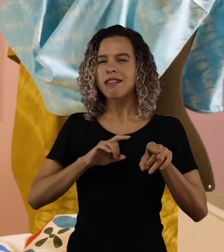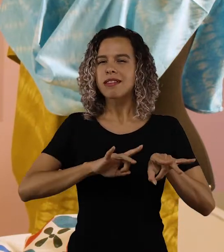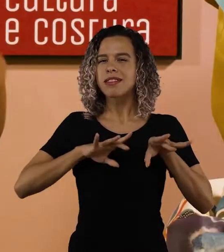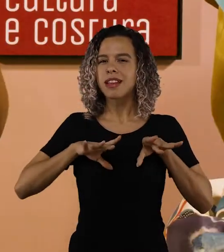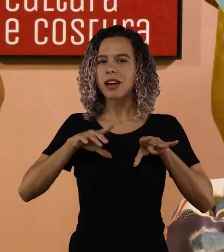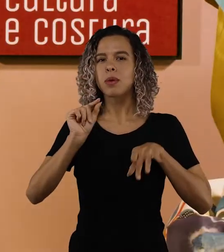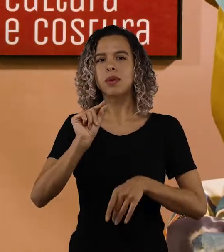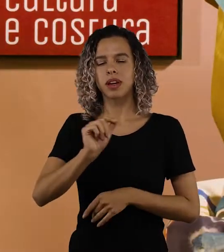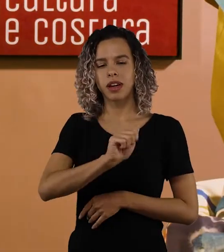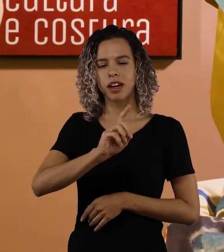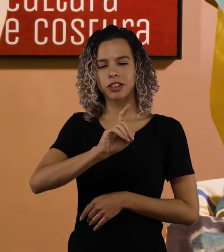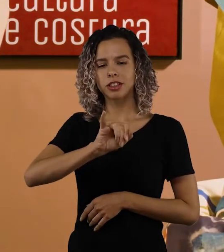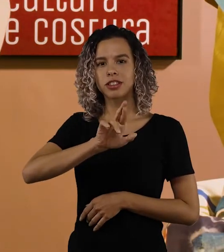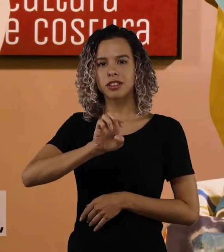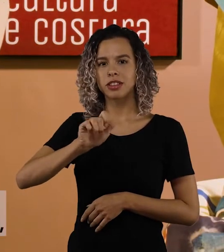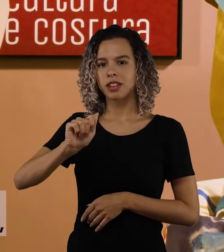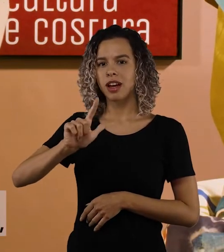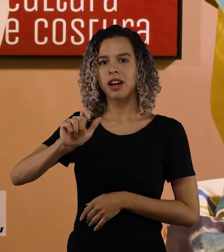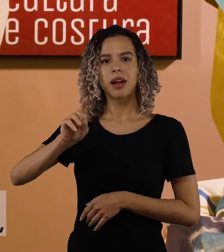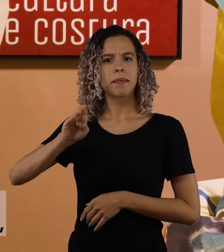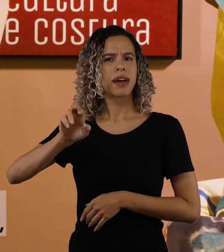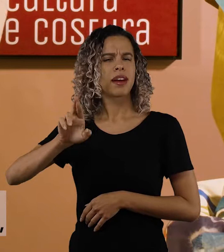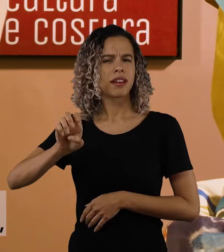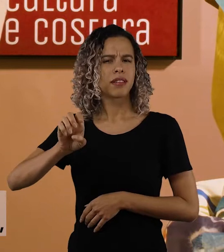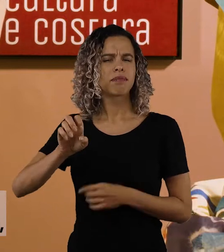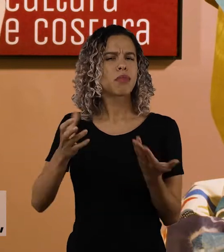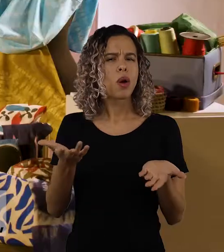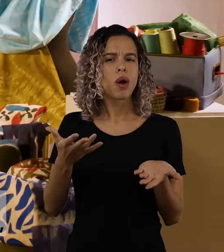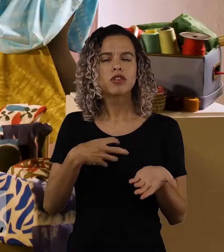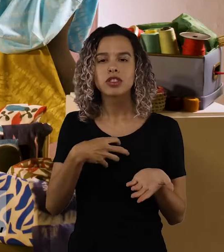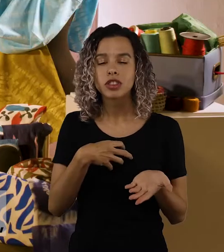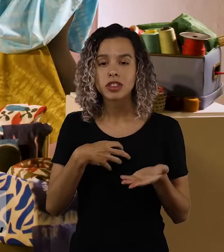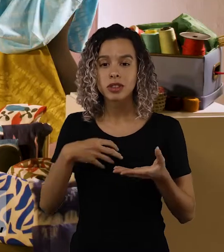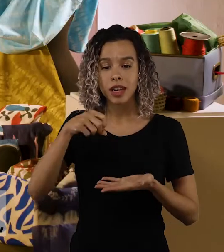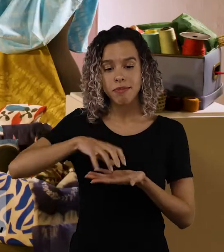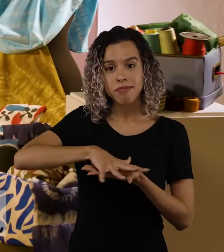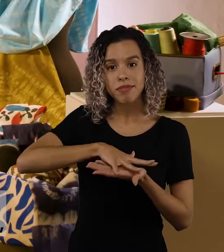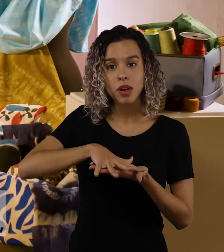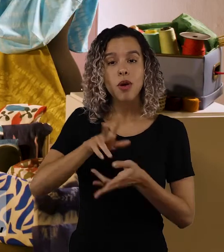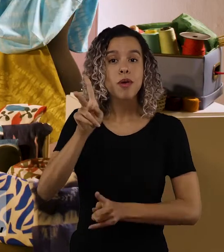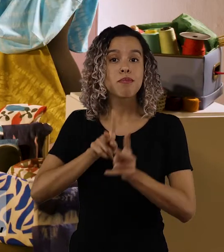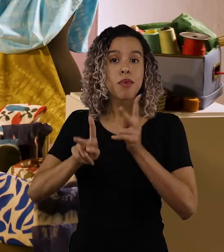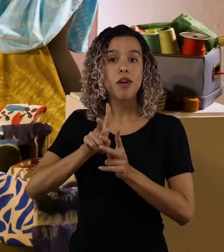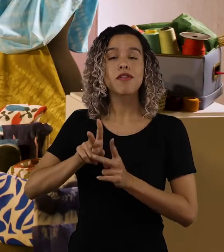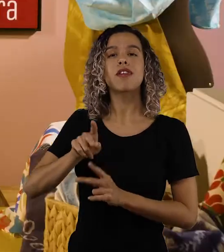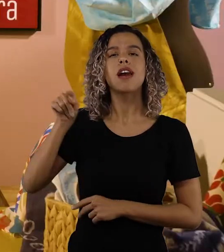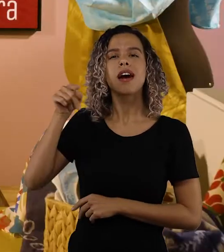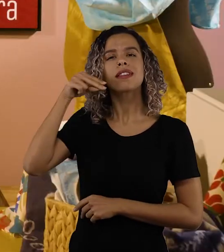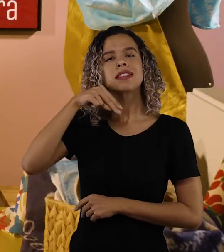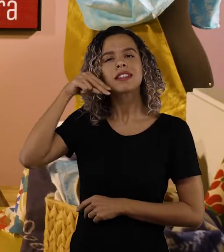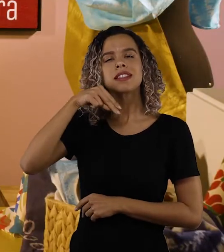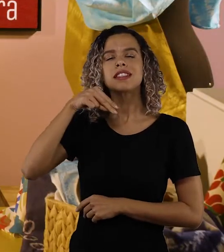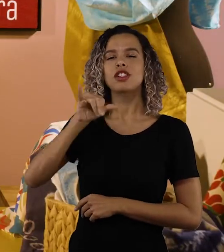técnica chamada Adire Alabere. O Adire é uma técnica de estamparia desenvolvida pelo povo Yorubá da Nigéria,